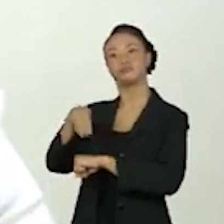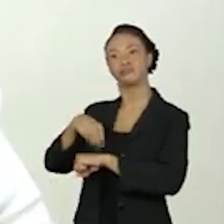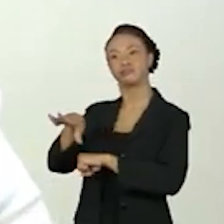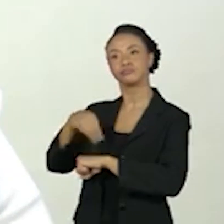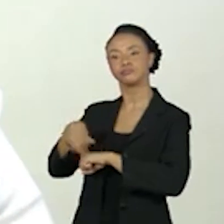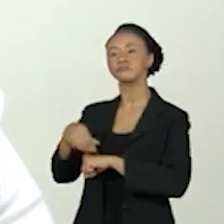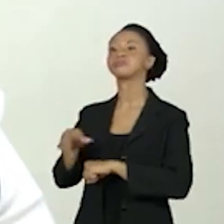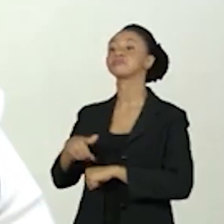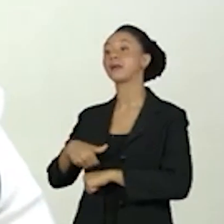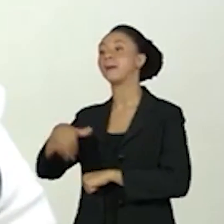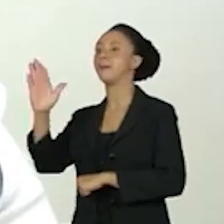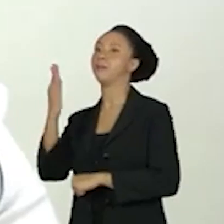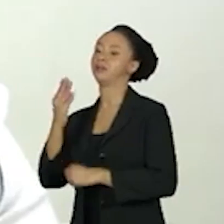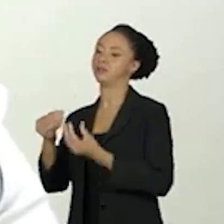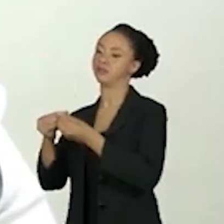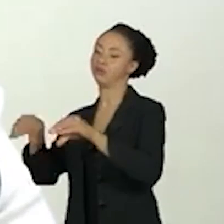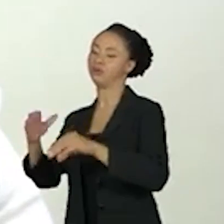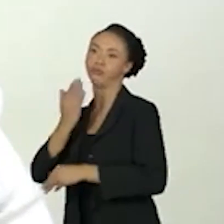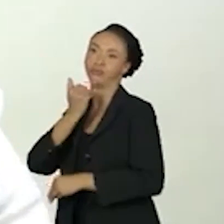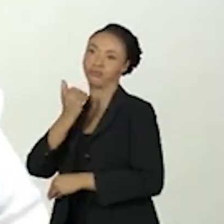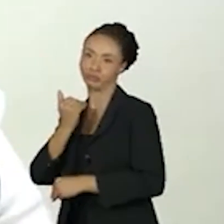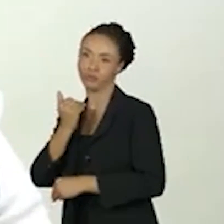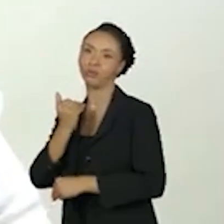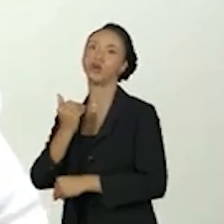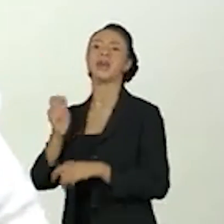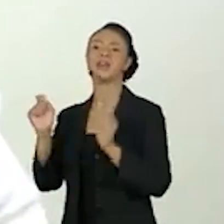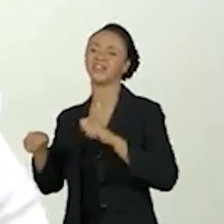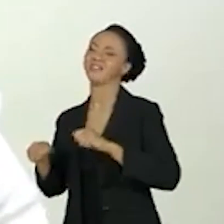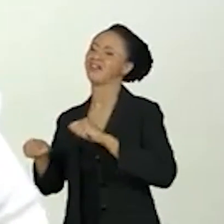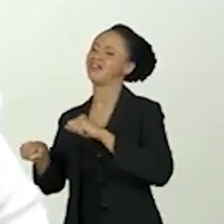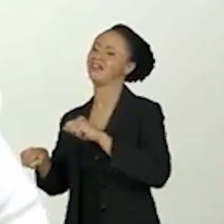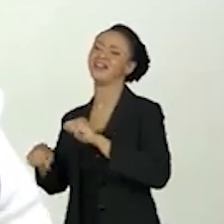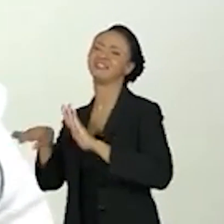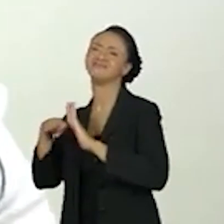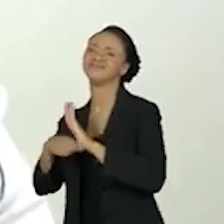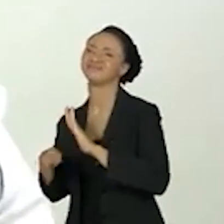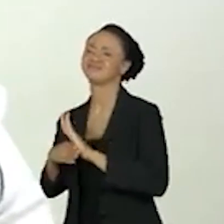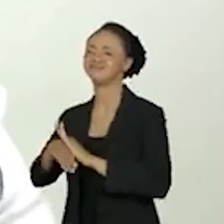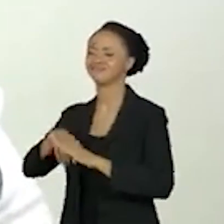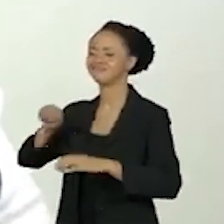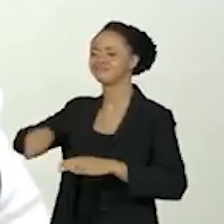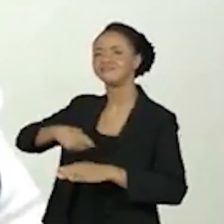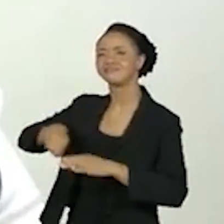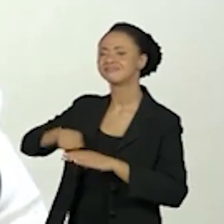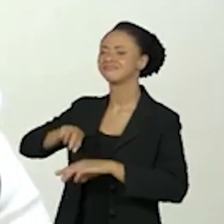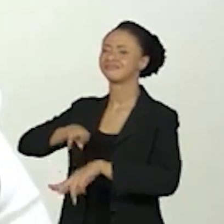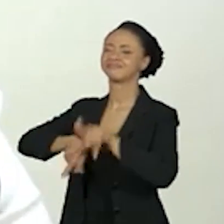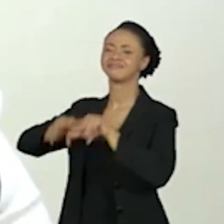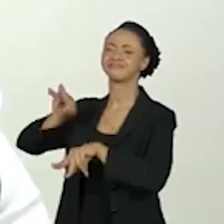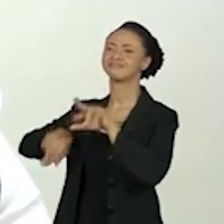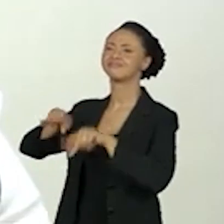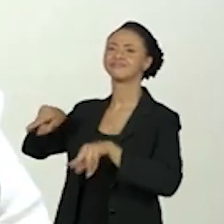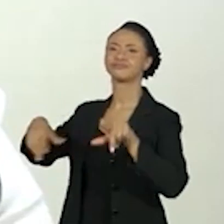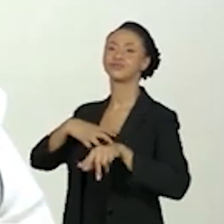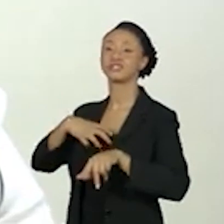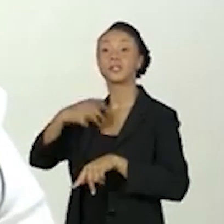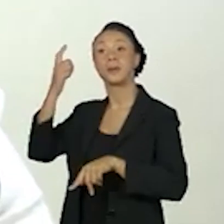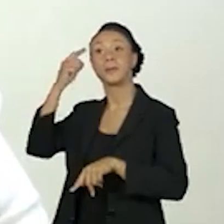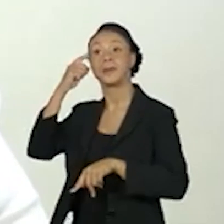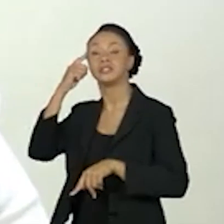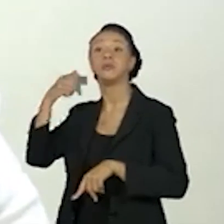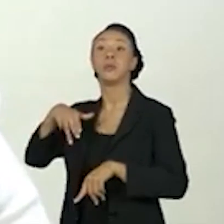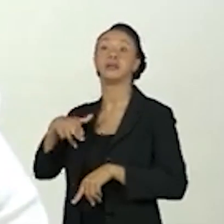dos ovos, que aí a gente consegue diversas preparações com receitinhas, pensando como base proteica na